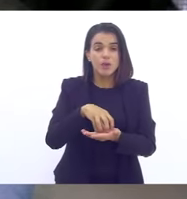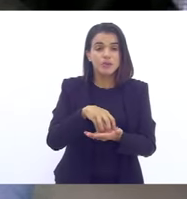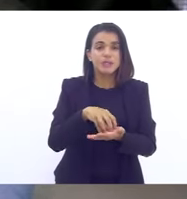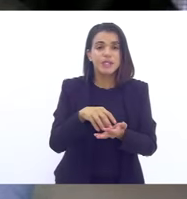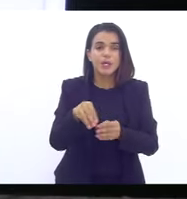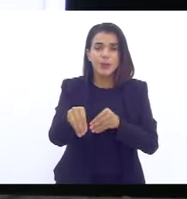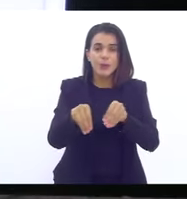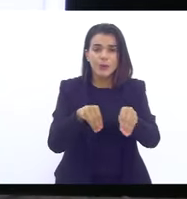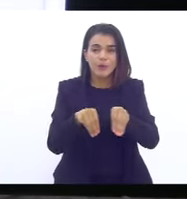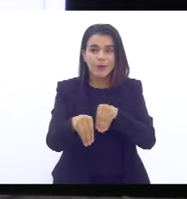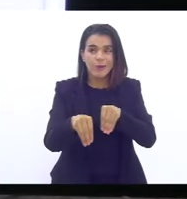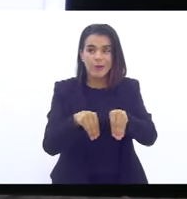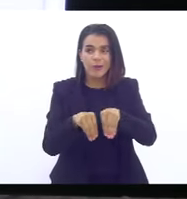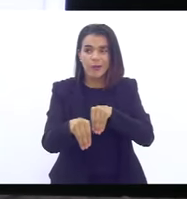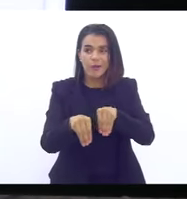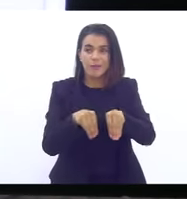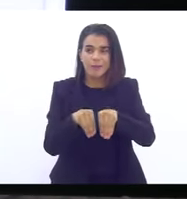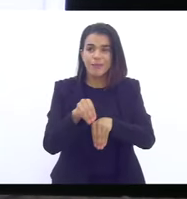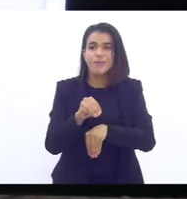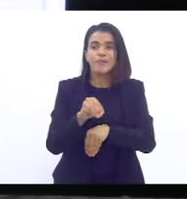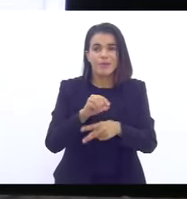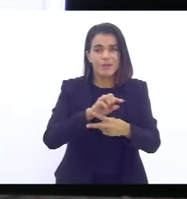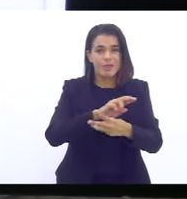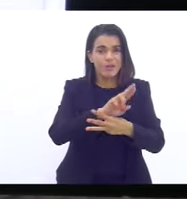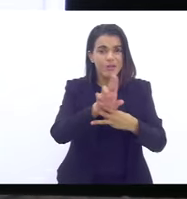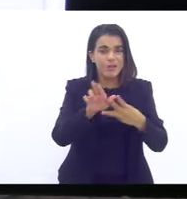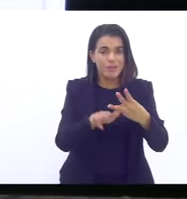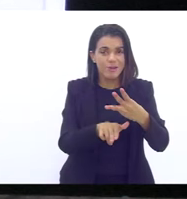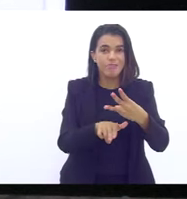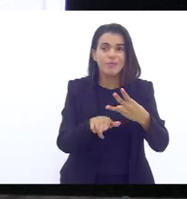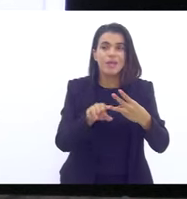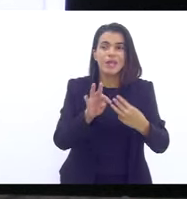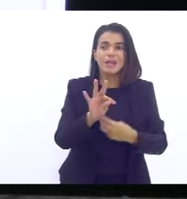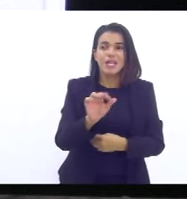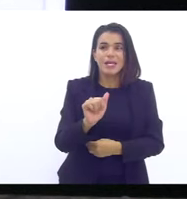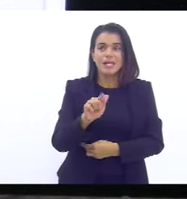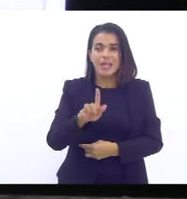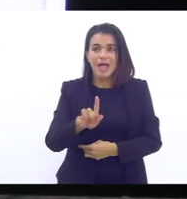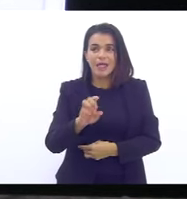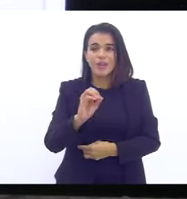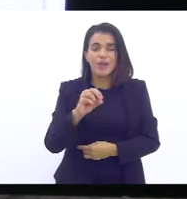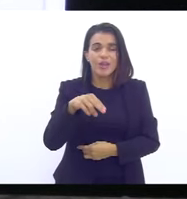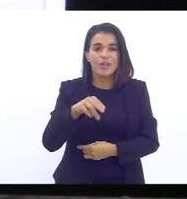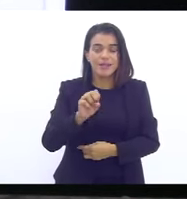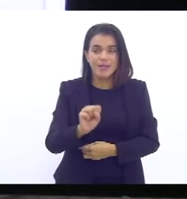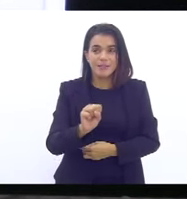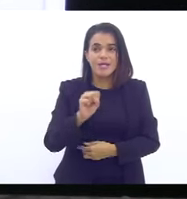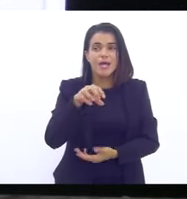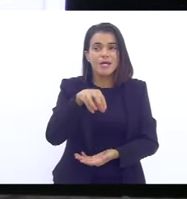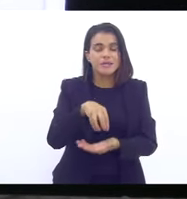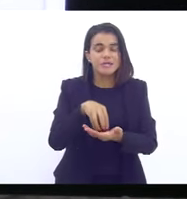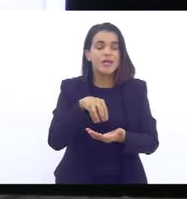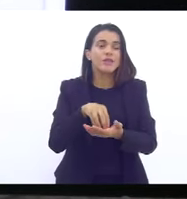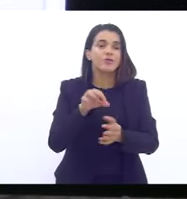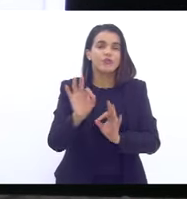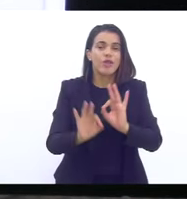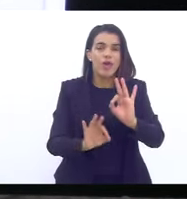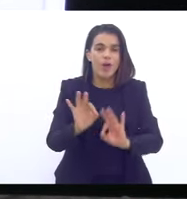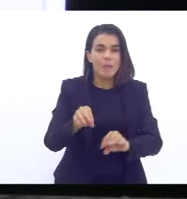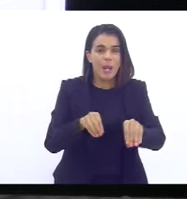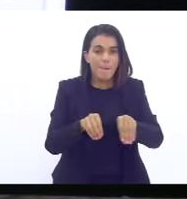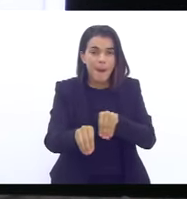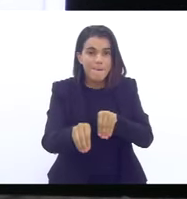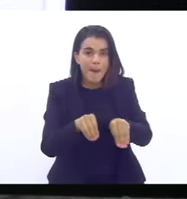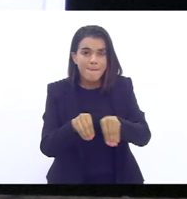da Light, da Energisa, do Cor Rio, da Taesa, da TAG, da ONS. São centros de operações das concessionárias.